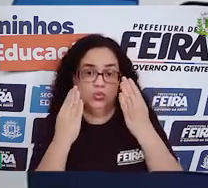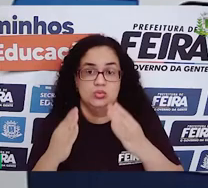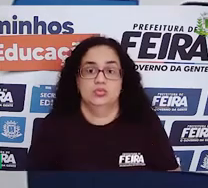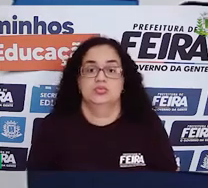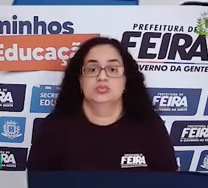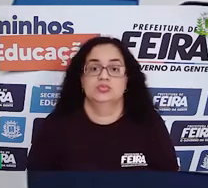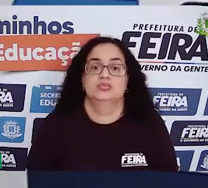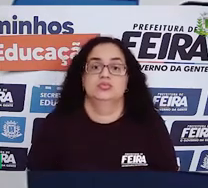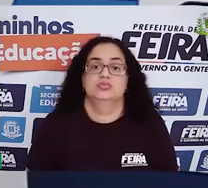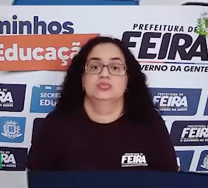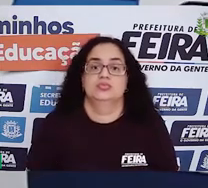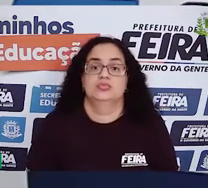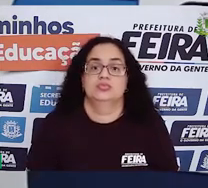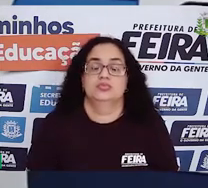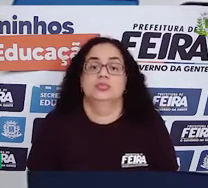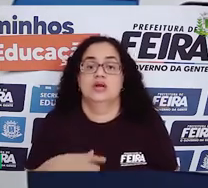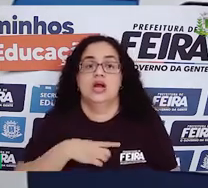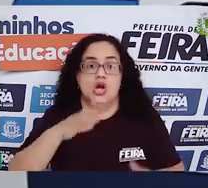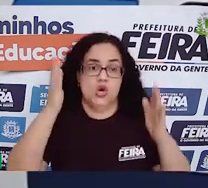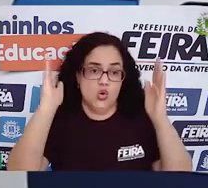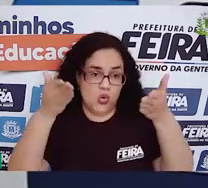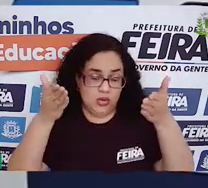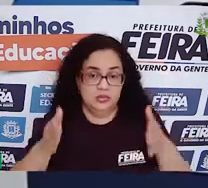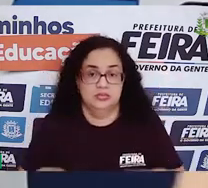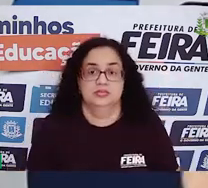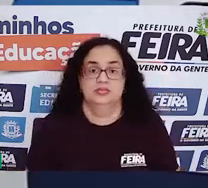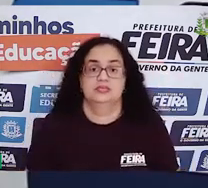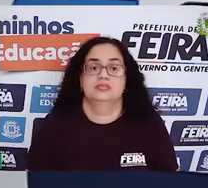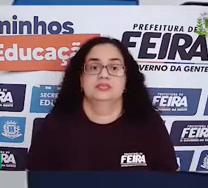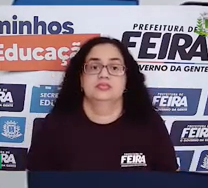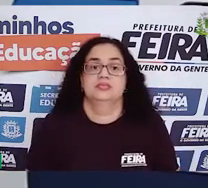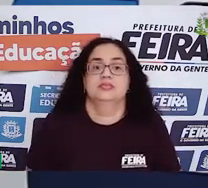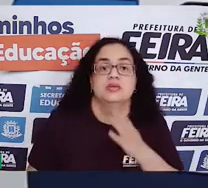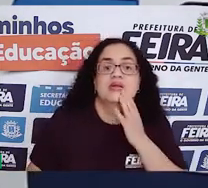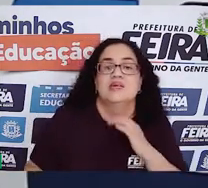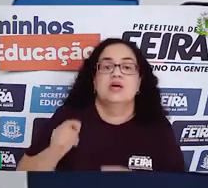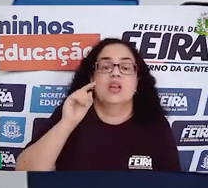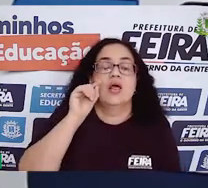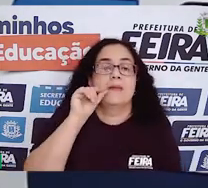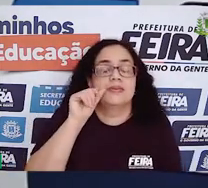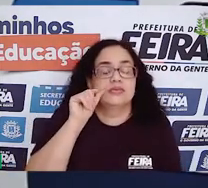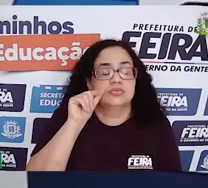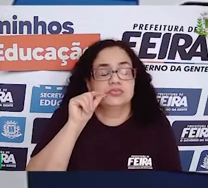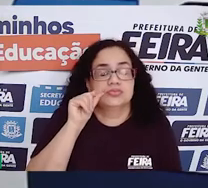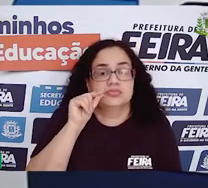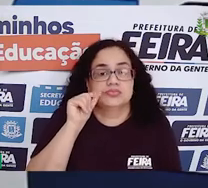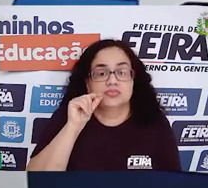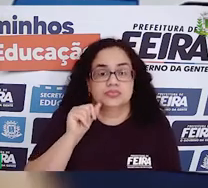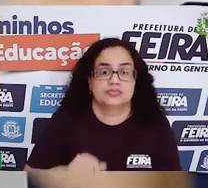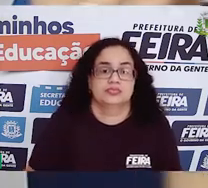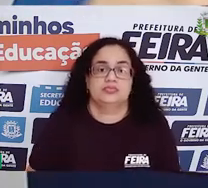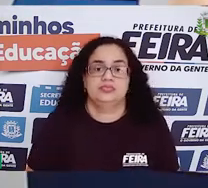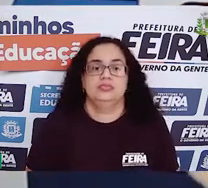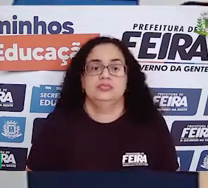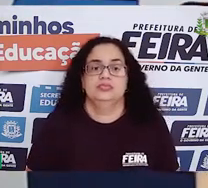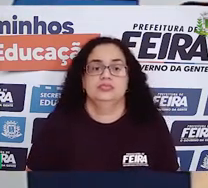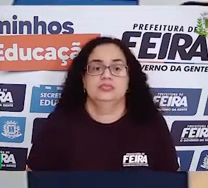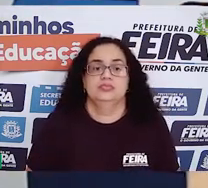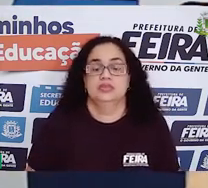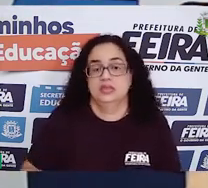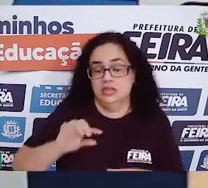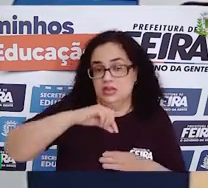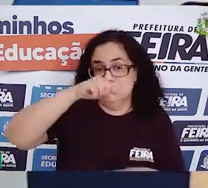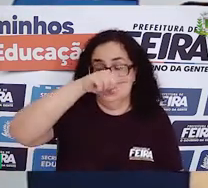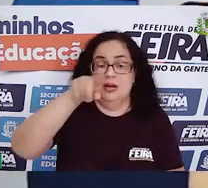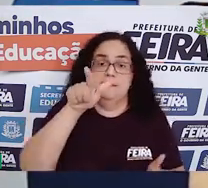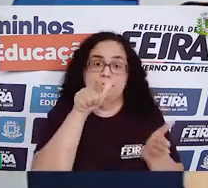materiais. A gente vai agora para o lápis e para um clipe